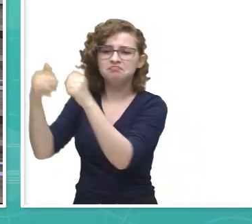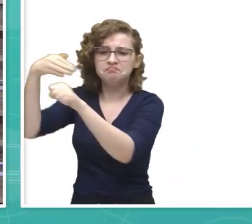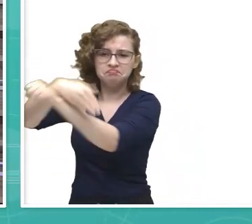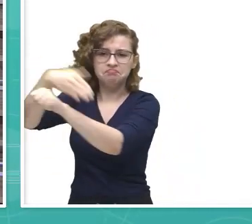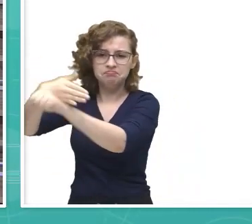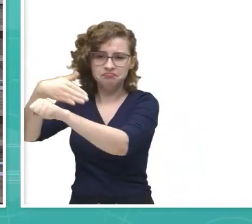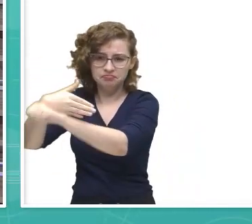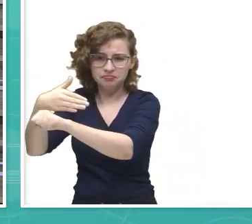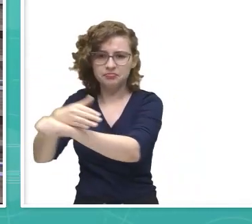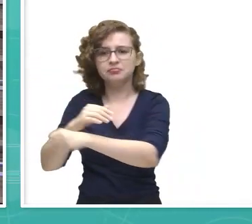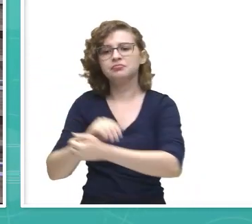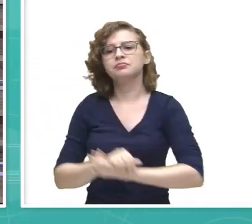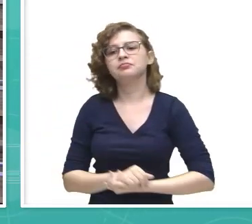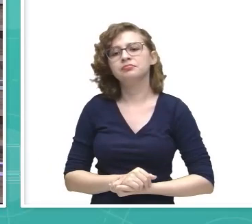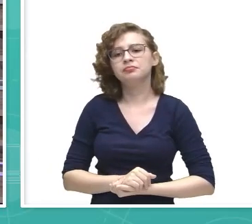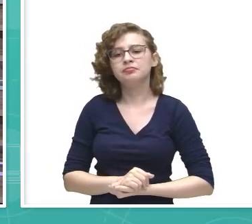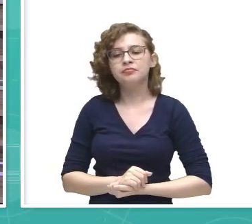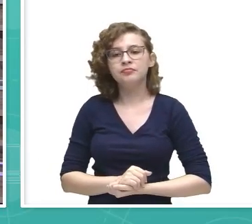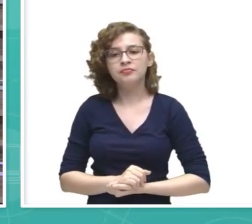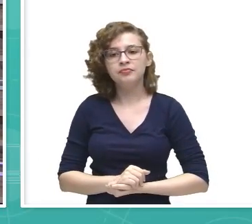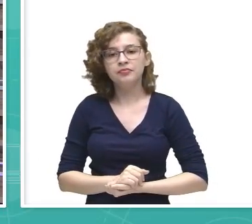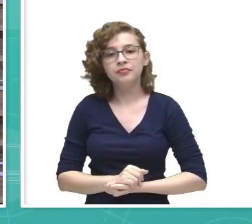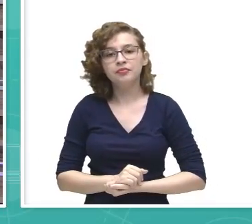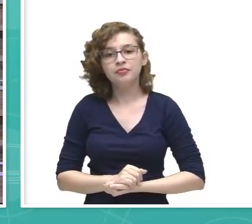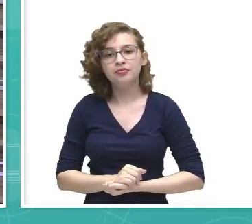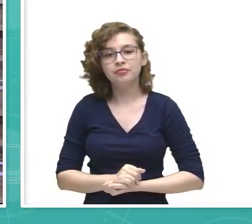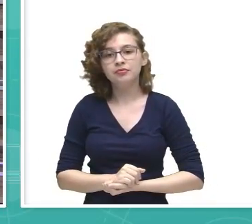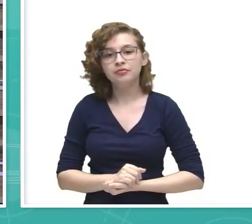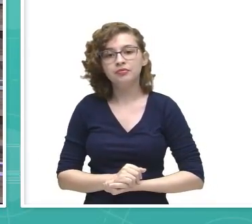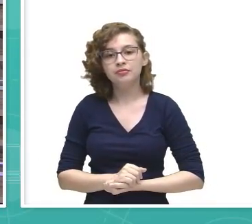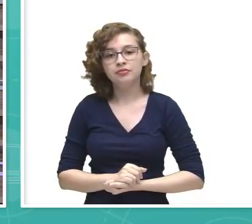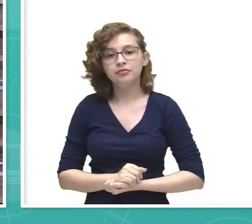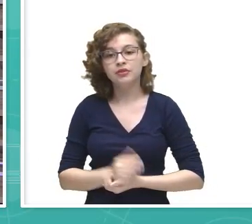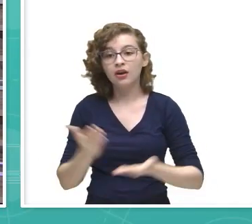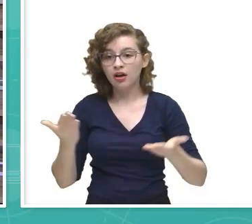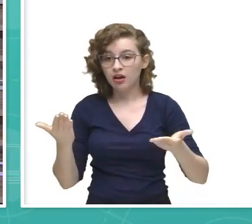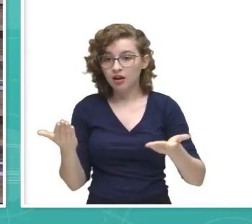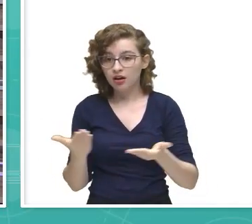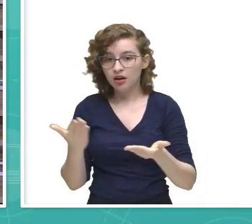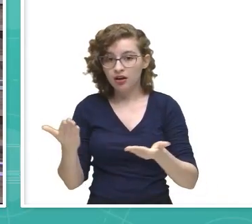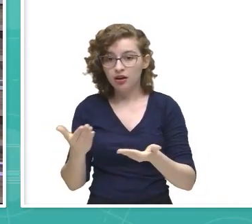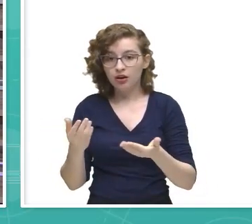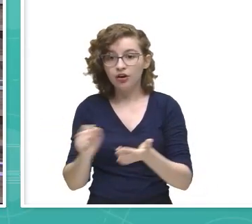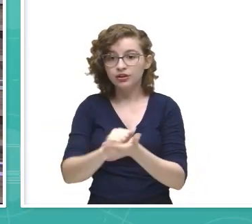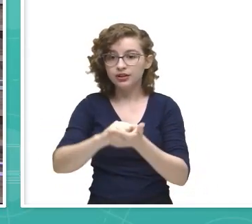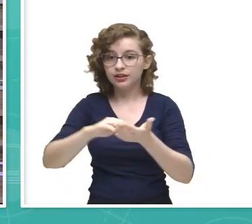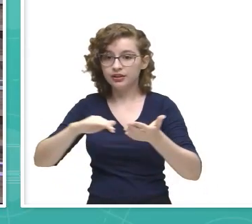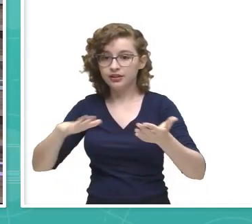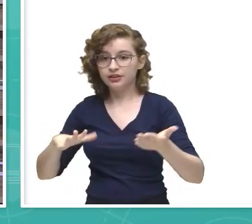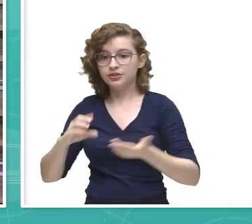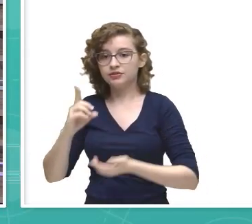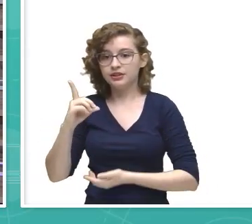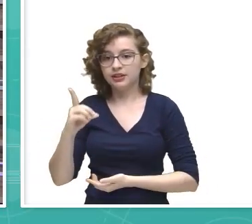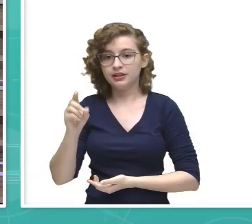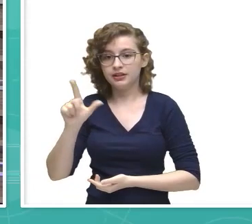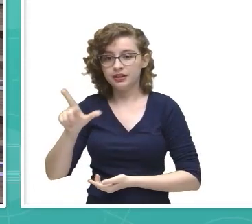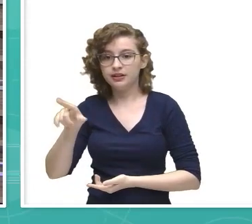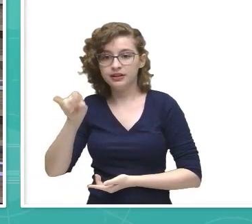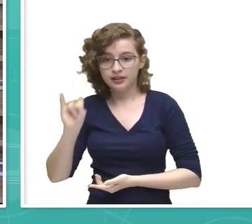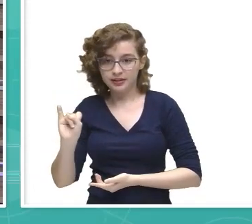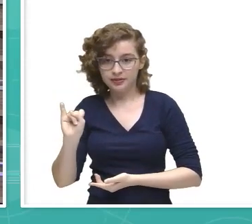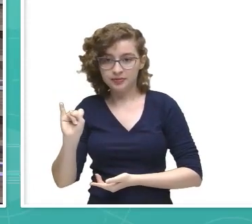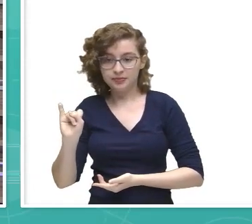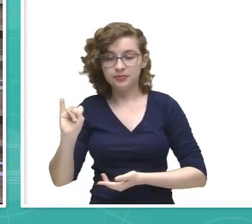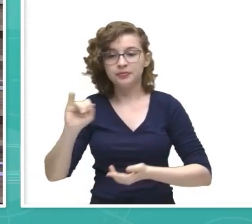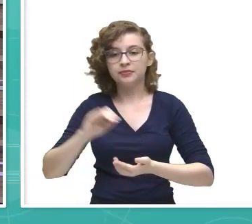gente? Agora, nesse momento da aula, a gente vai partir para a nossa dinâmica local interativa, onde a gente vai